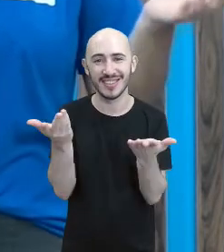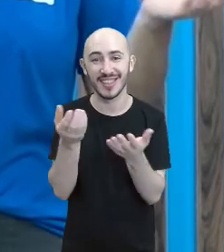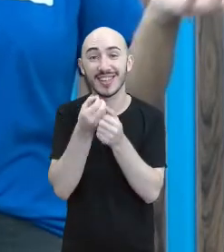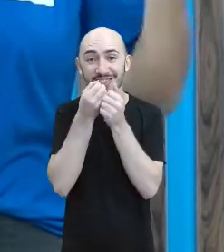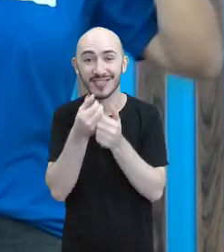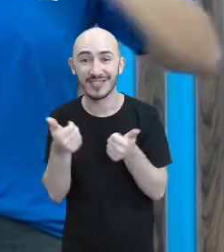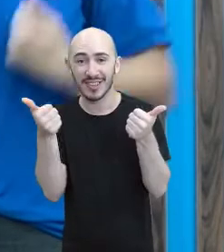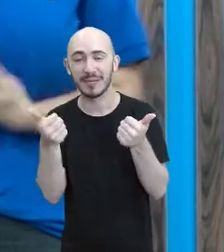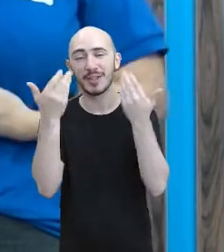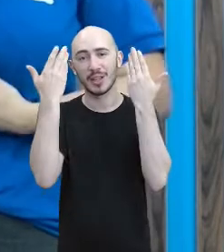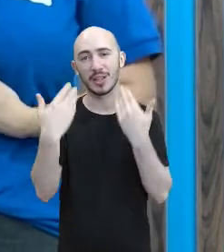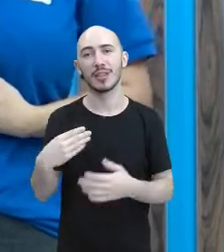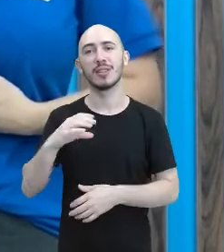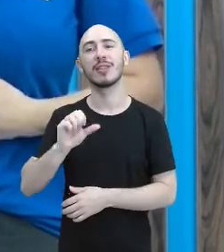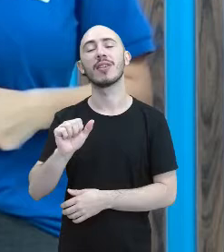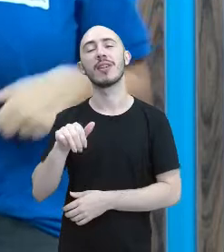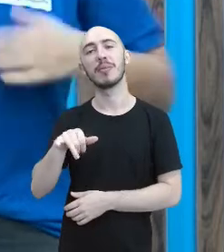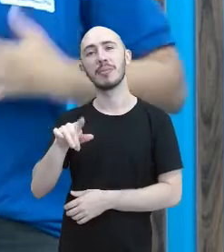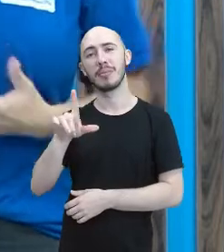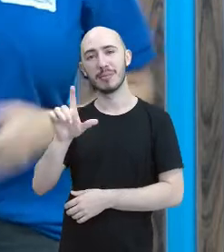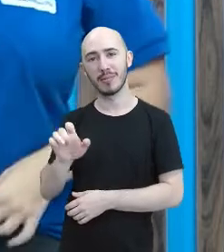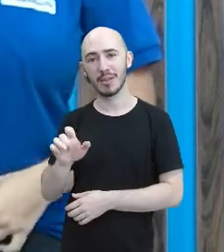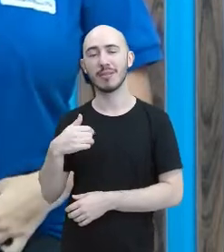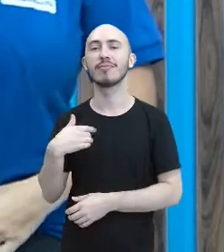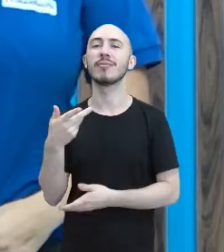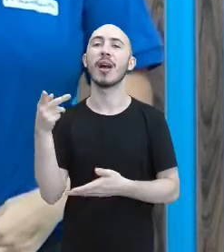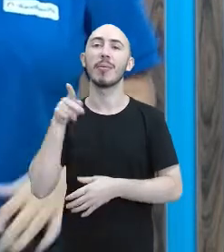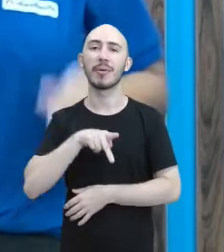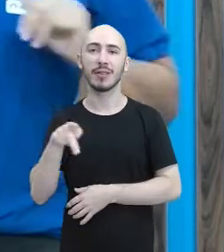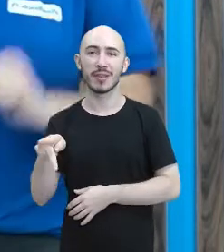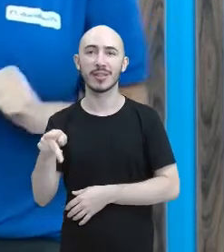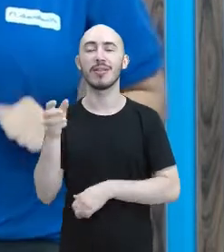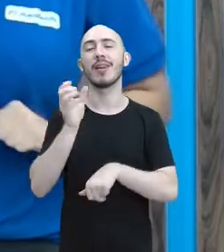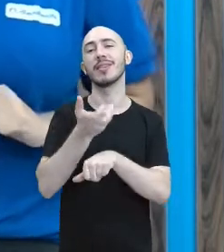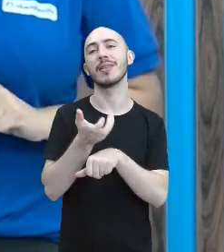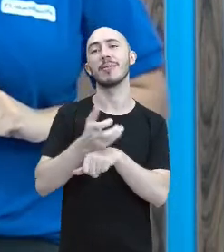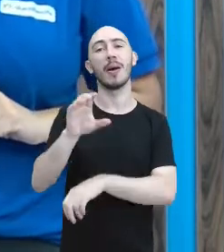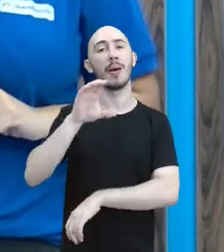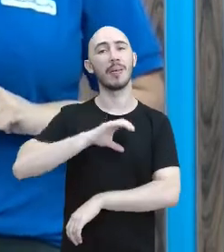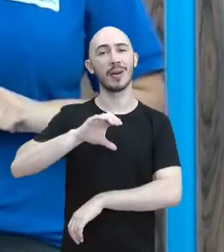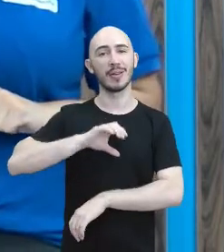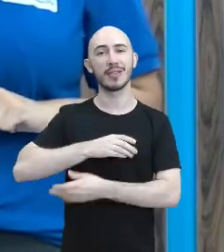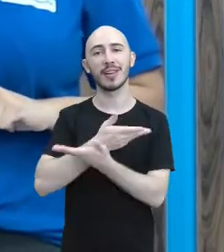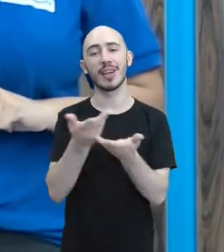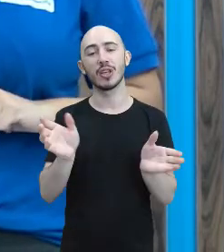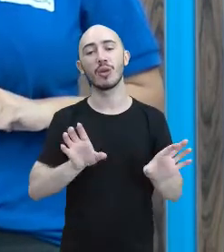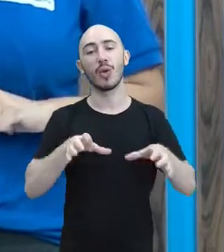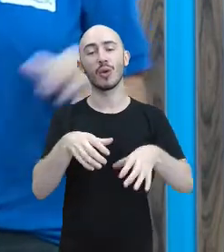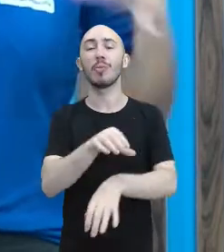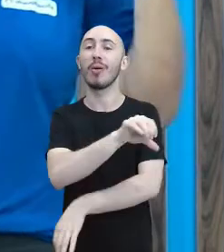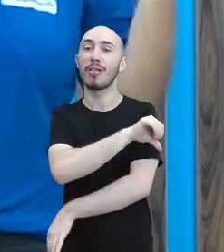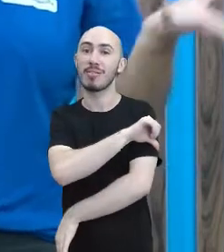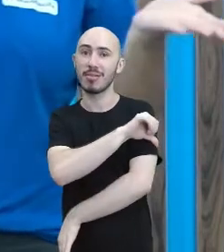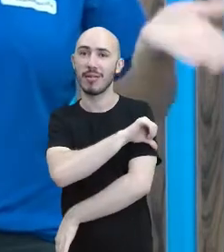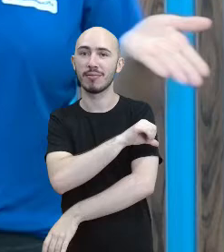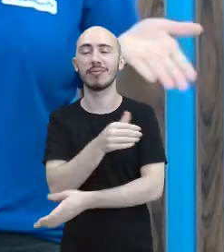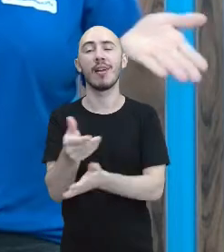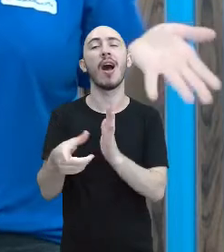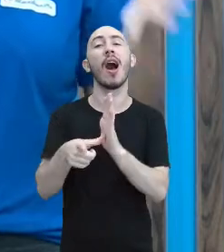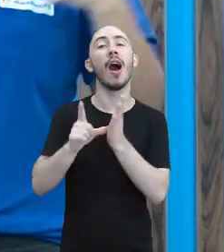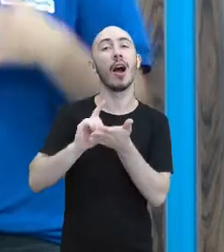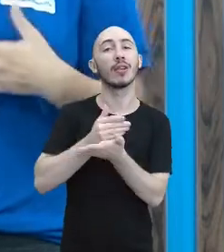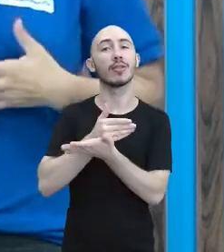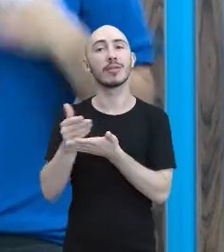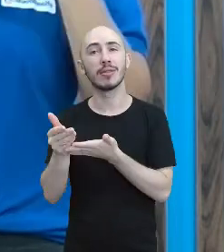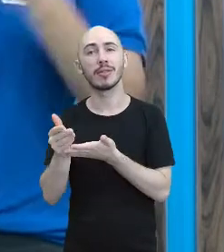meninas, tudo bem? Eu sou Camille Borba e hoje serei a professora de língua portuguesa de vocês, do 9º ano. Antes de começarmos,